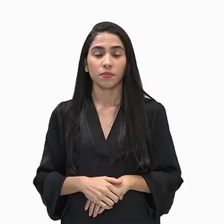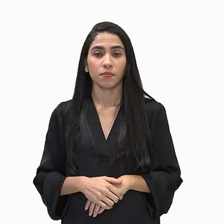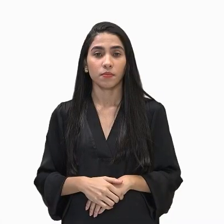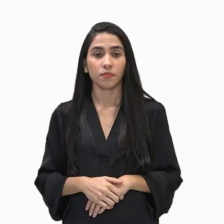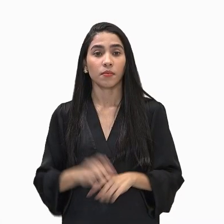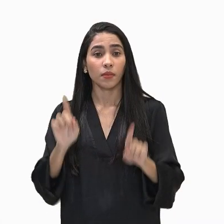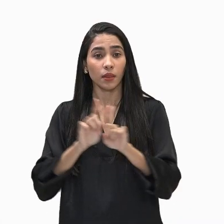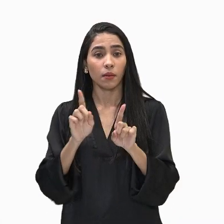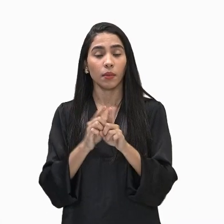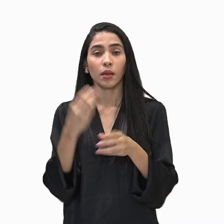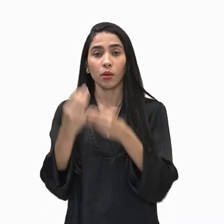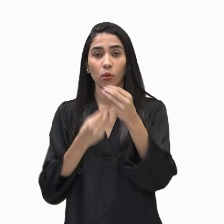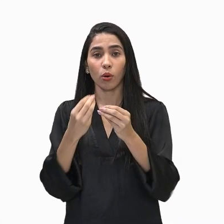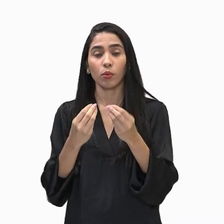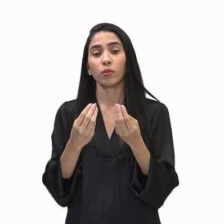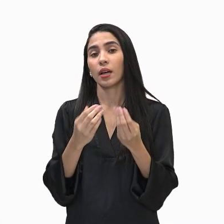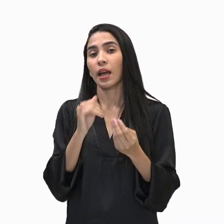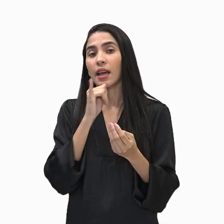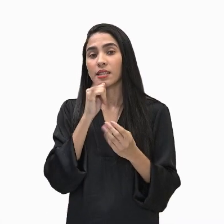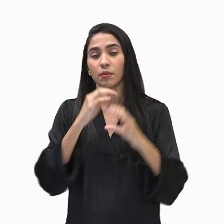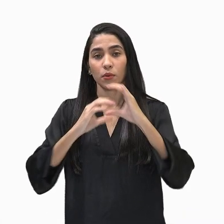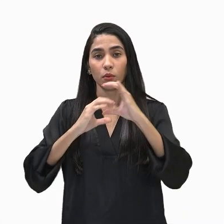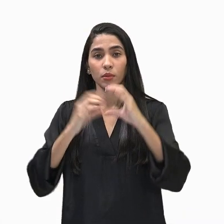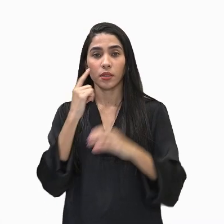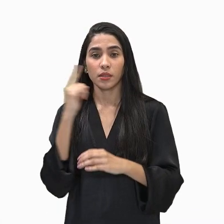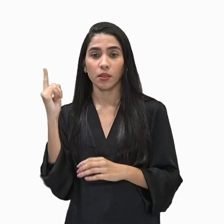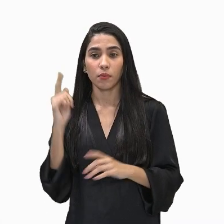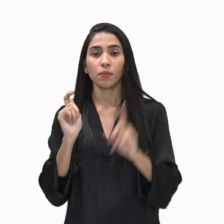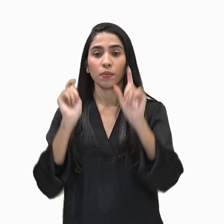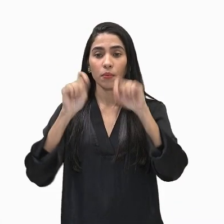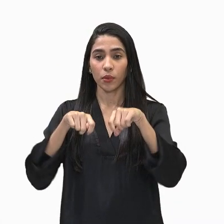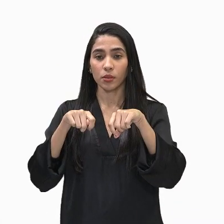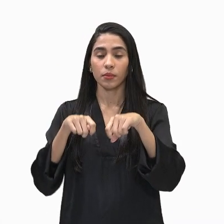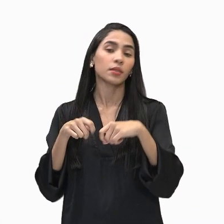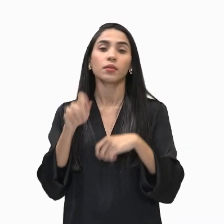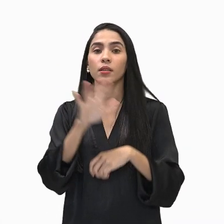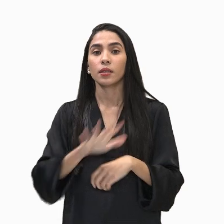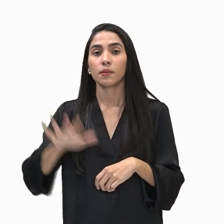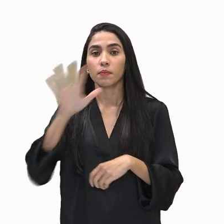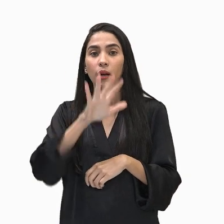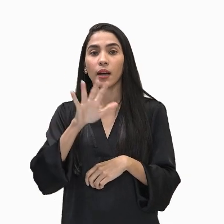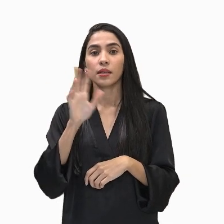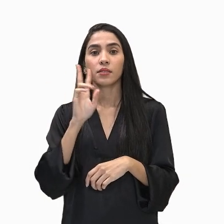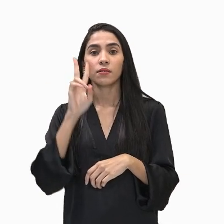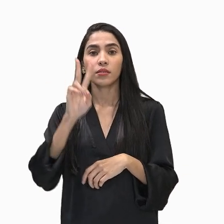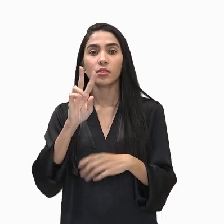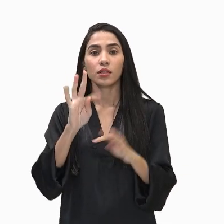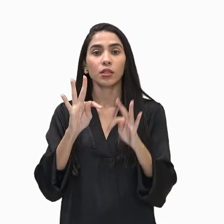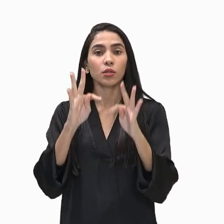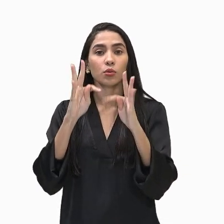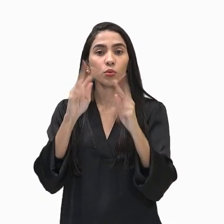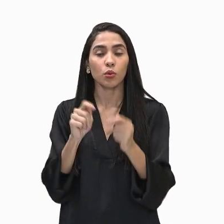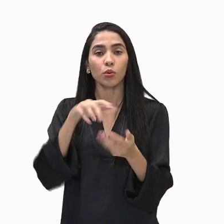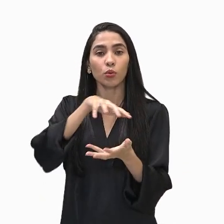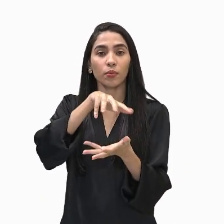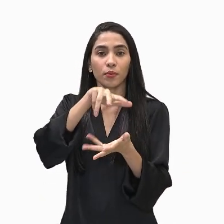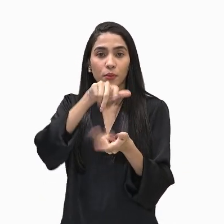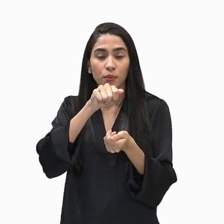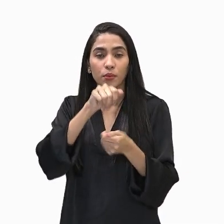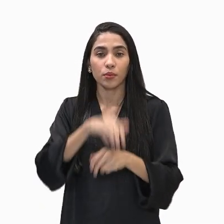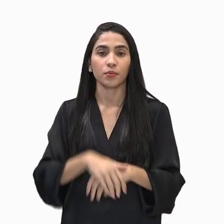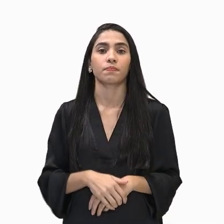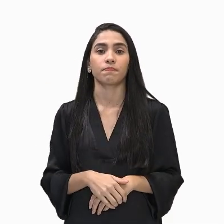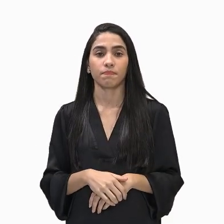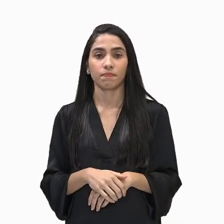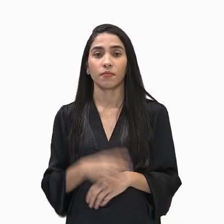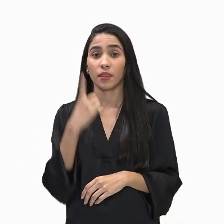das telecomunicações, né? Que elas possibilitam imagens vistas em todas as partes do planeta. Olha